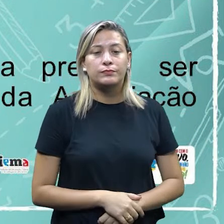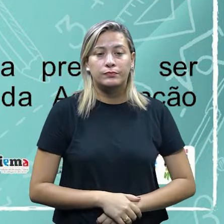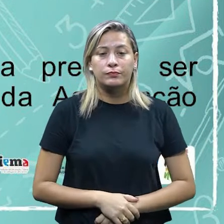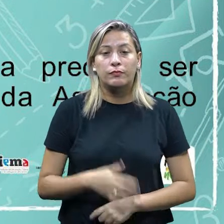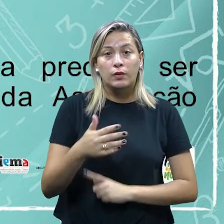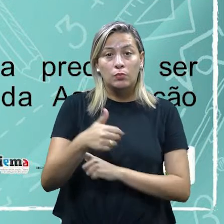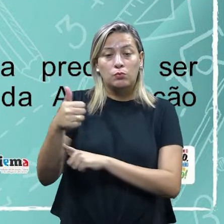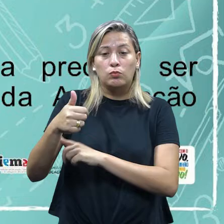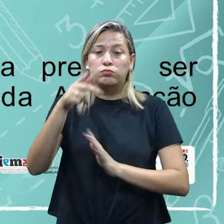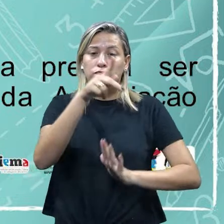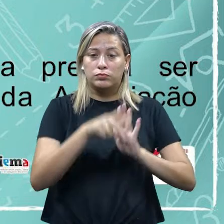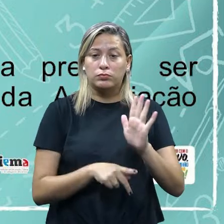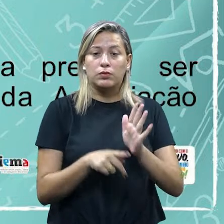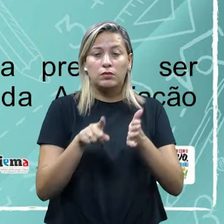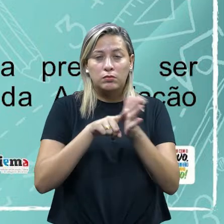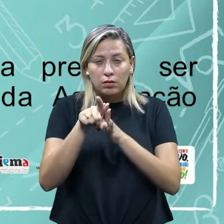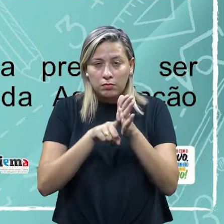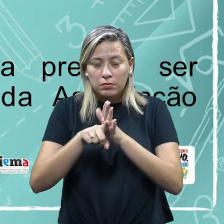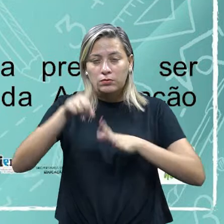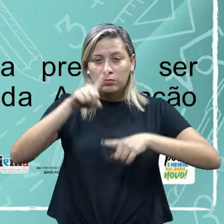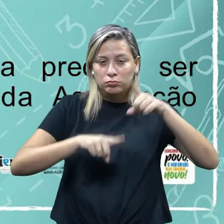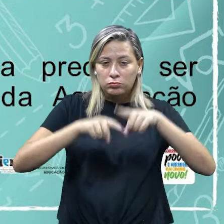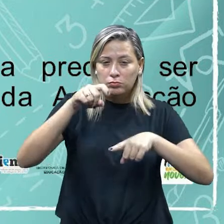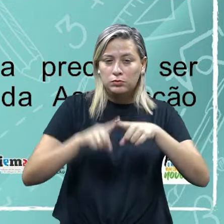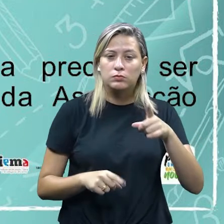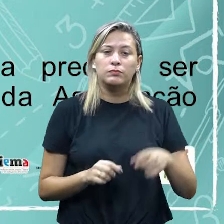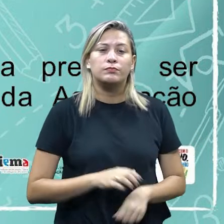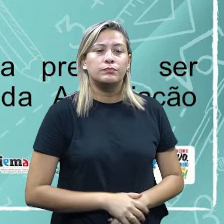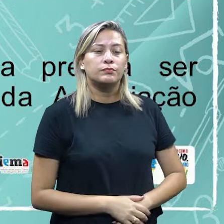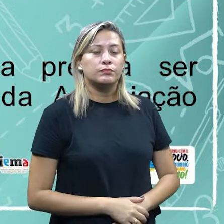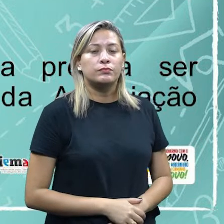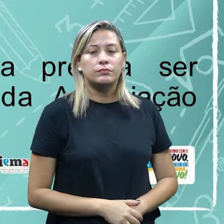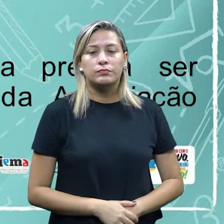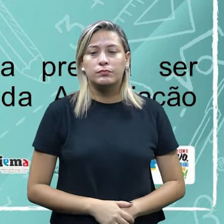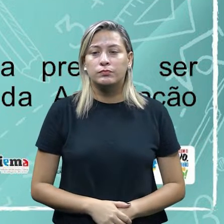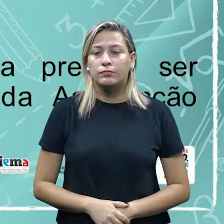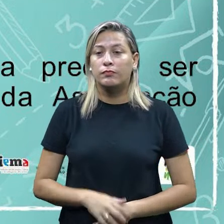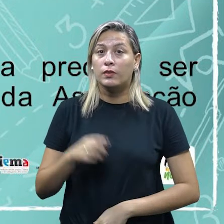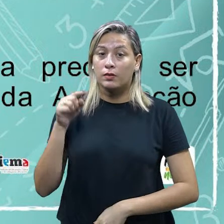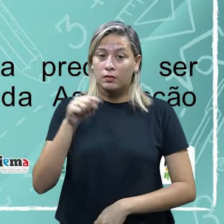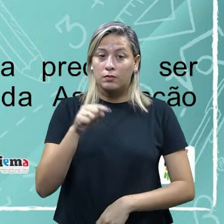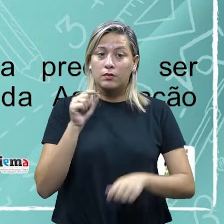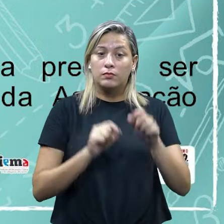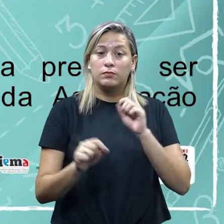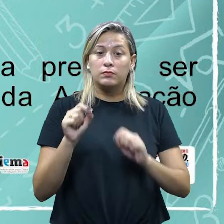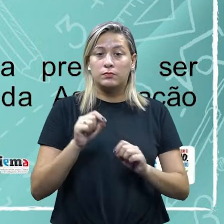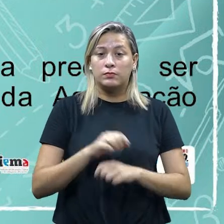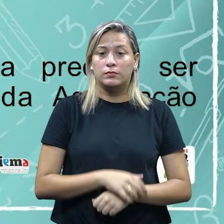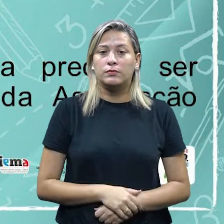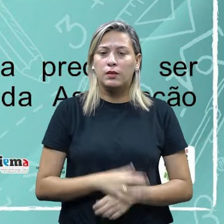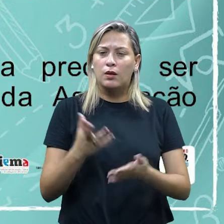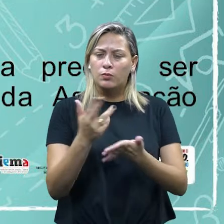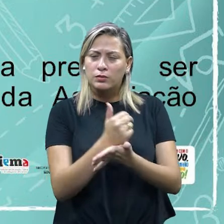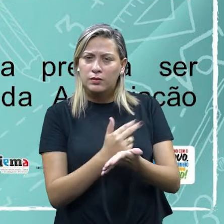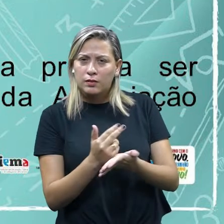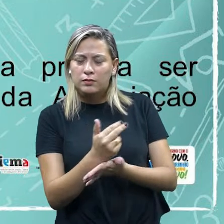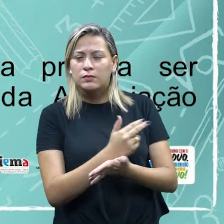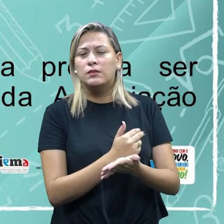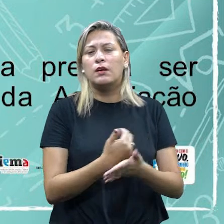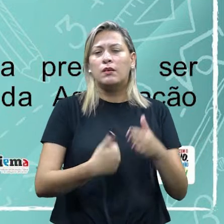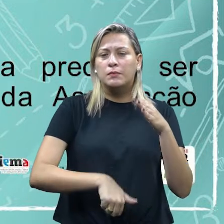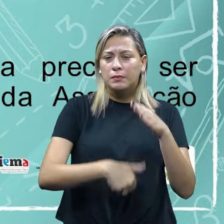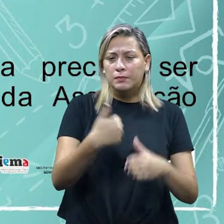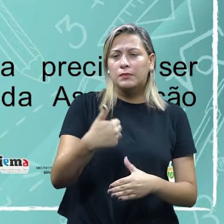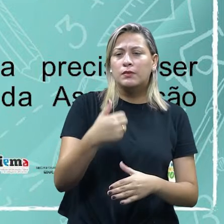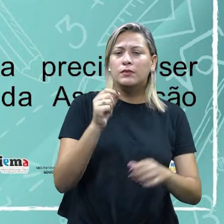aqui a viabilização do projeto e a análise dos materiais. Então nessa fase são feitos os primeiros esboços, né? Esses esboços